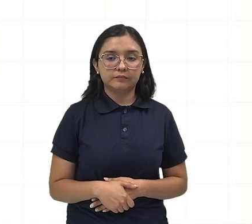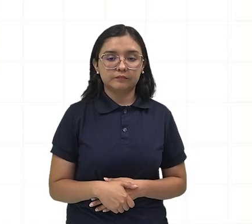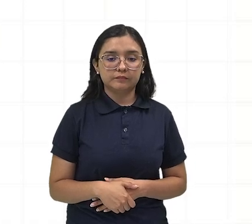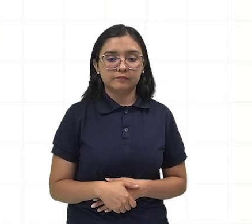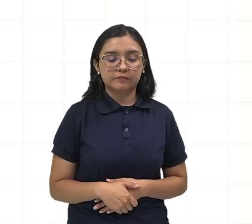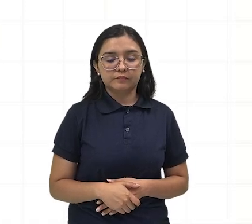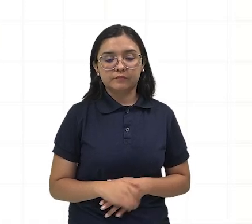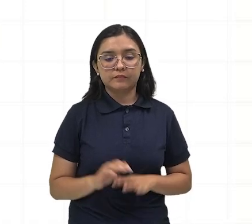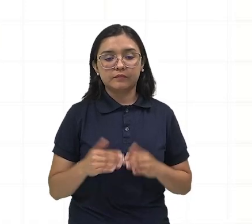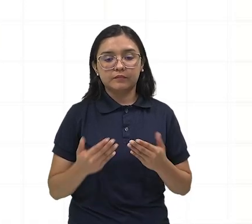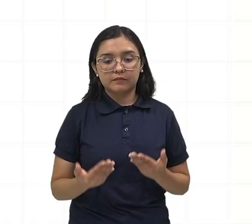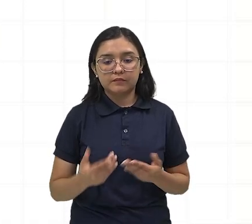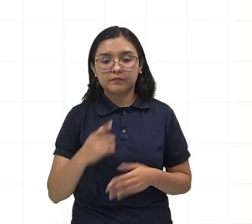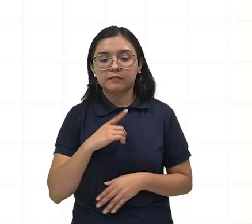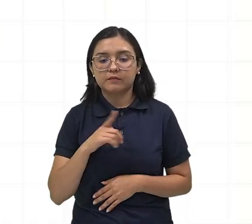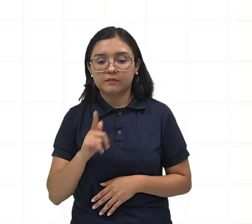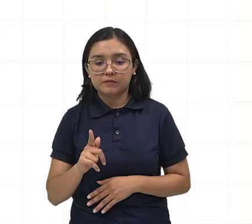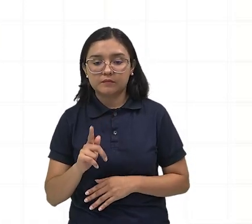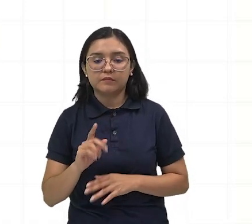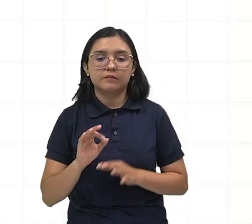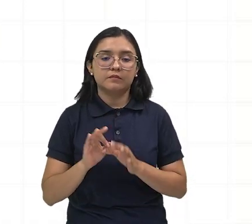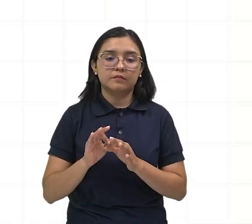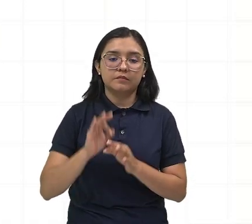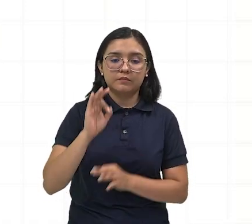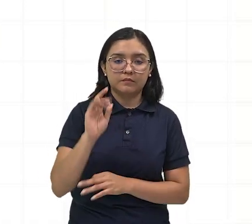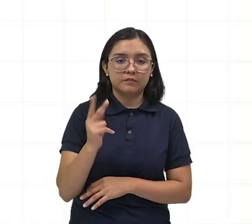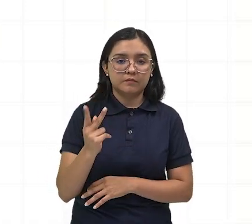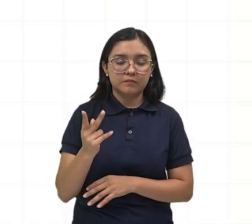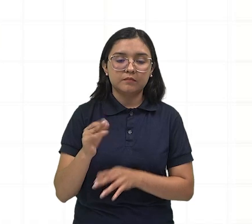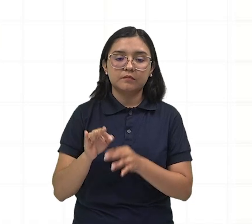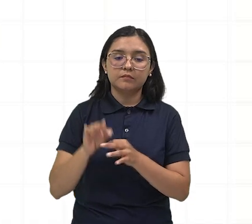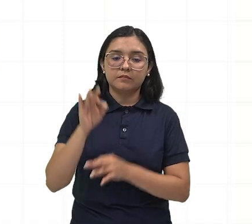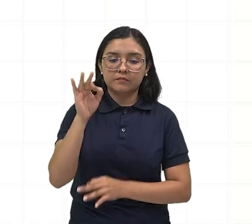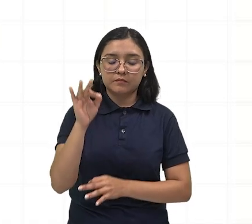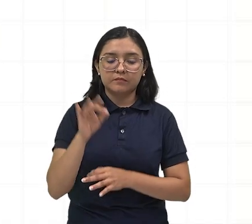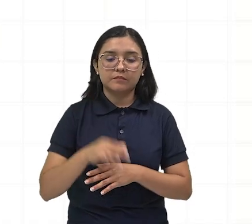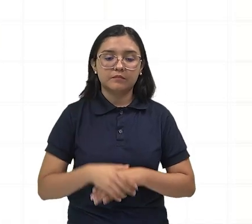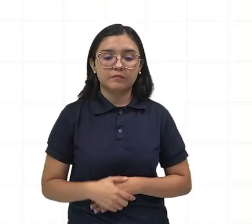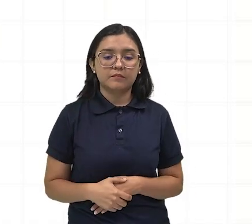E aí nós temos a geratriz, a altura, né?